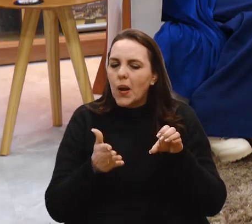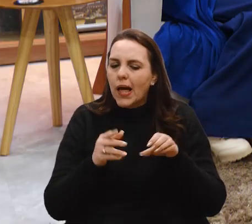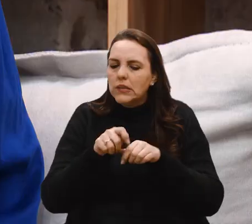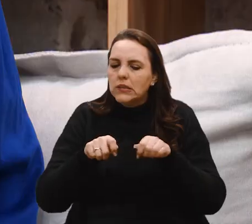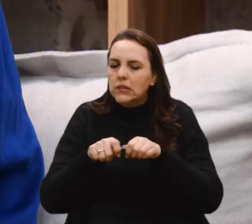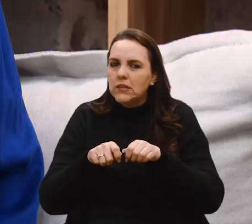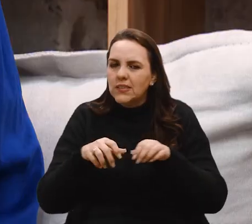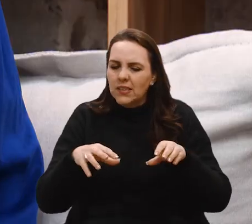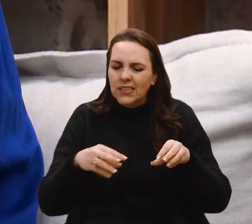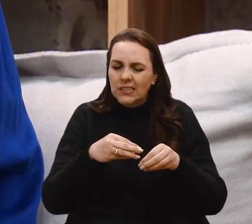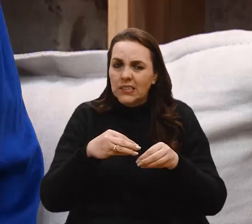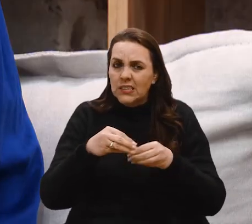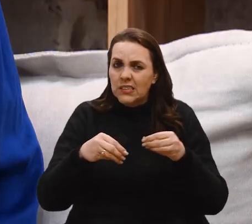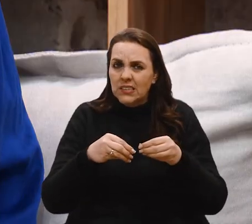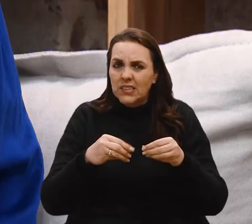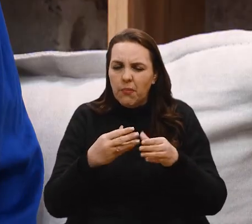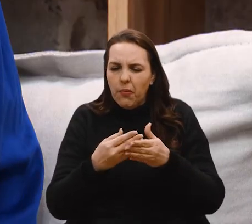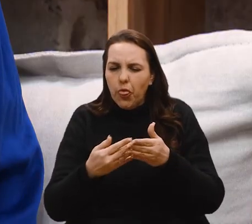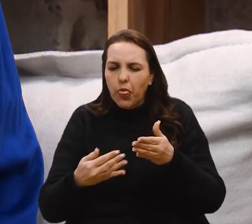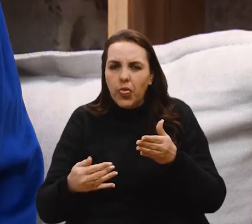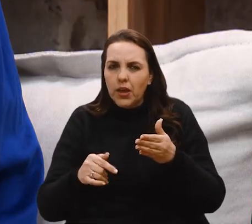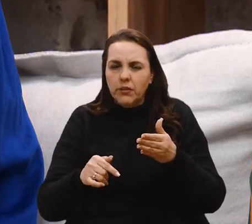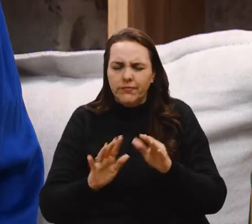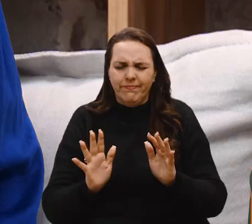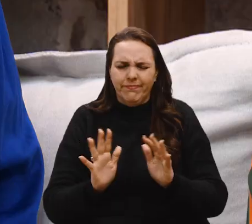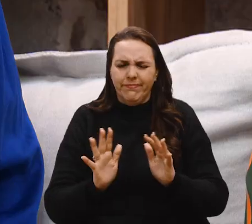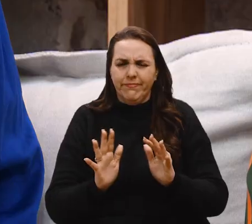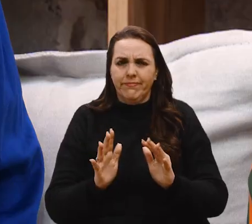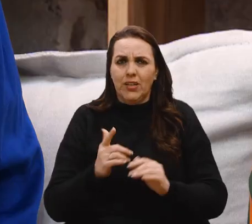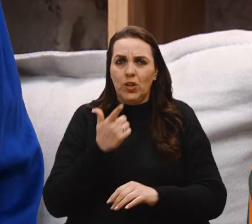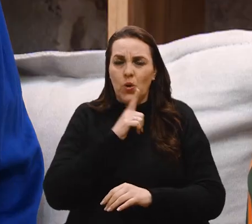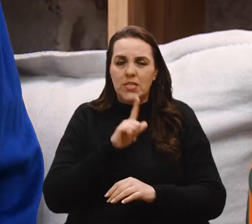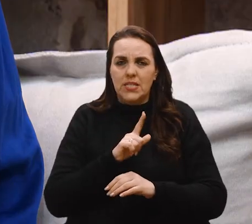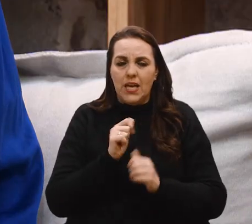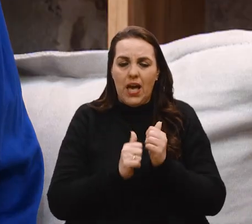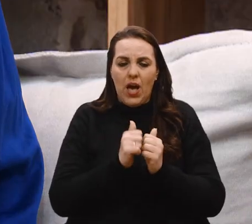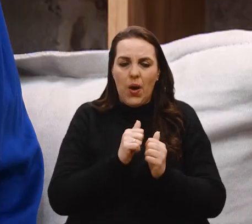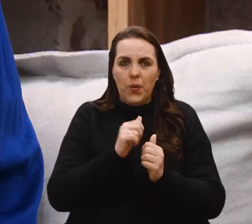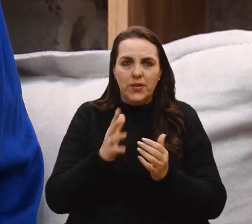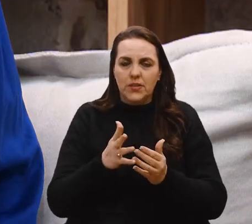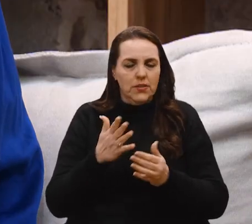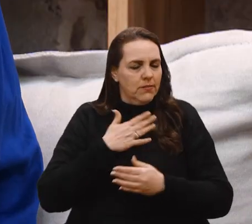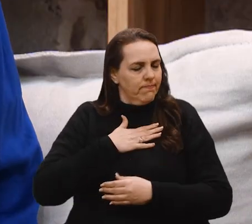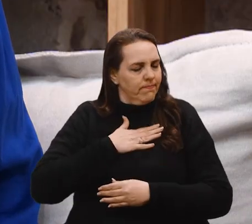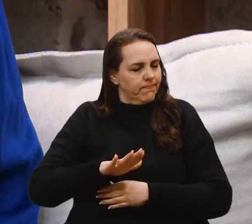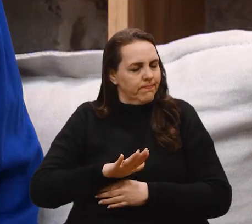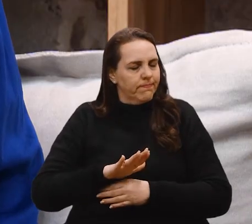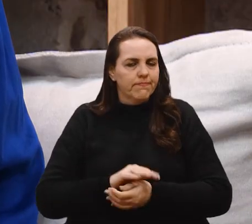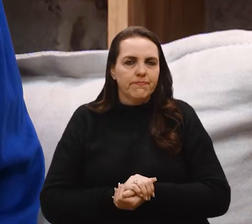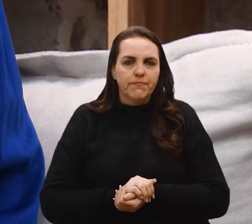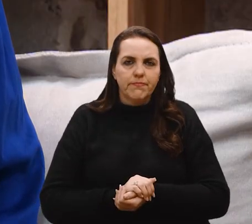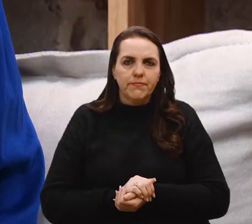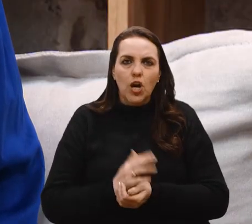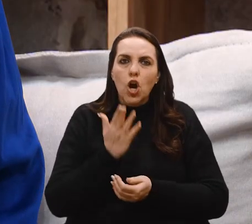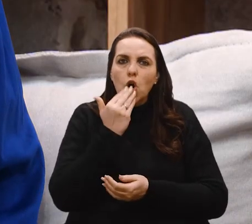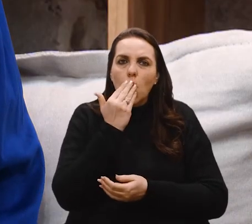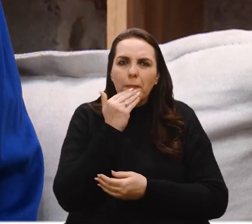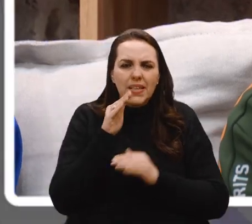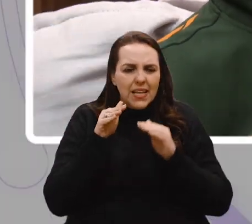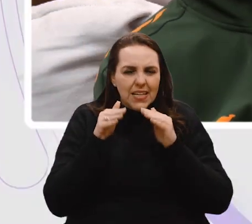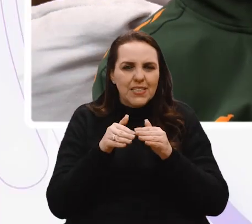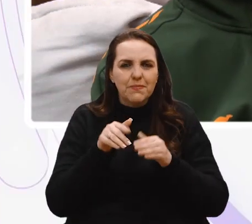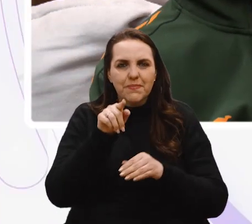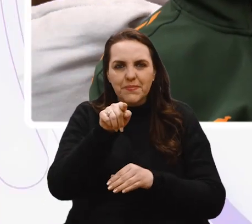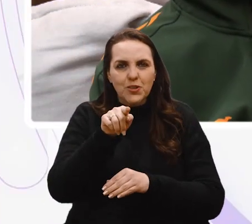no prato. Eu não conseguia comer um arroz que passava por ali. Pra mim era... Eu não conseguia comer. E tinha alguma comida em específico